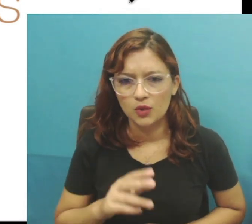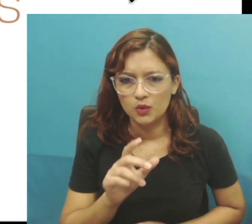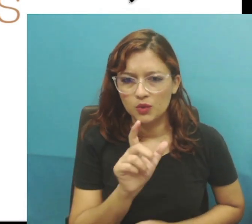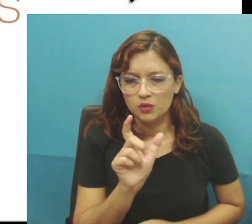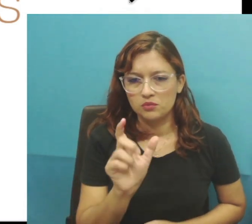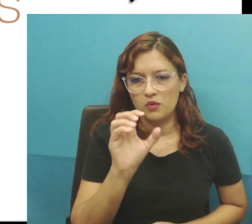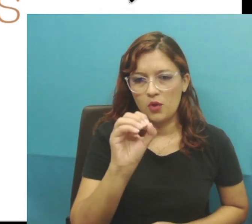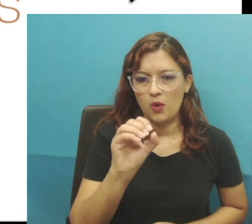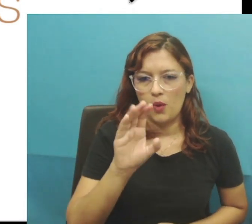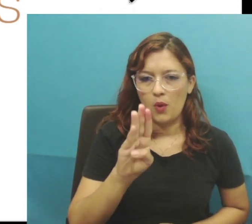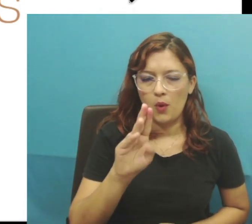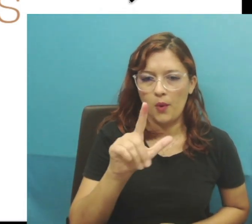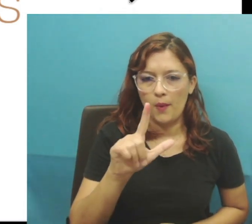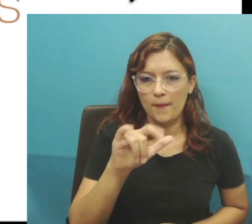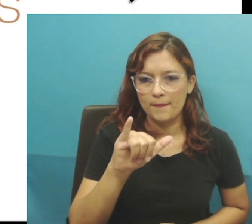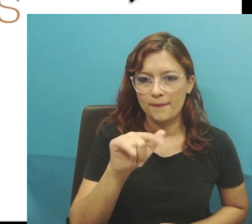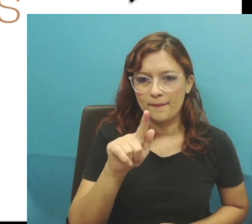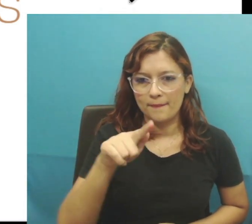oblíquo.